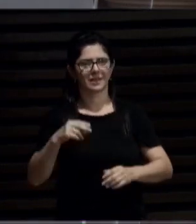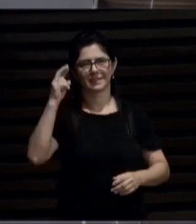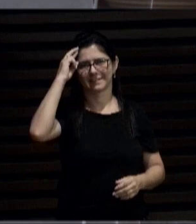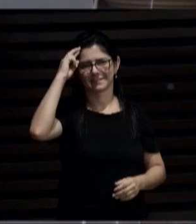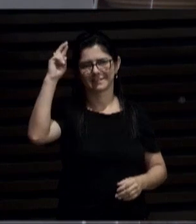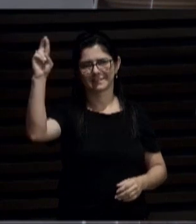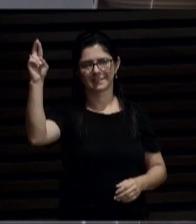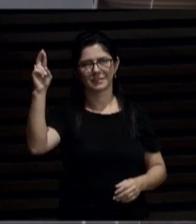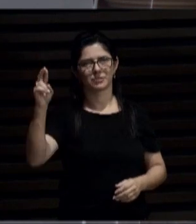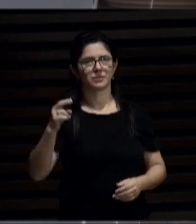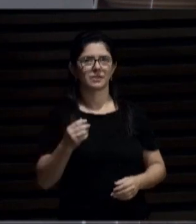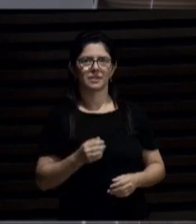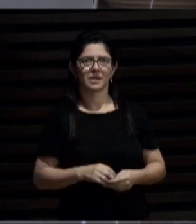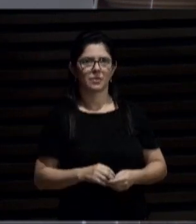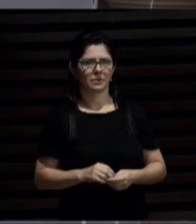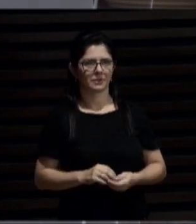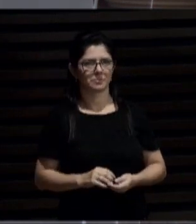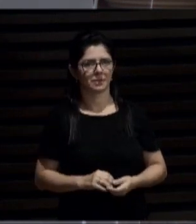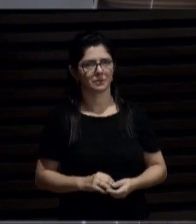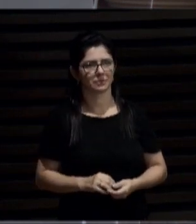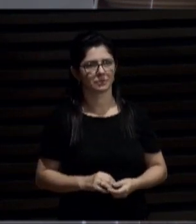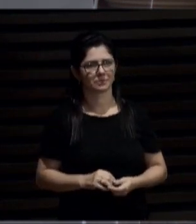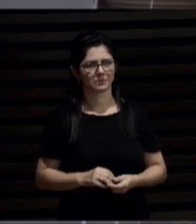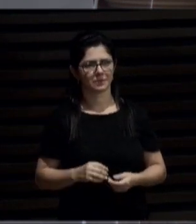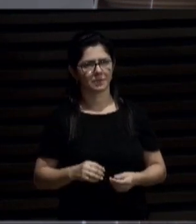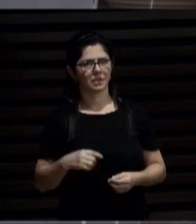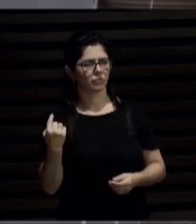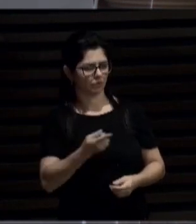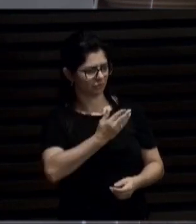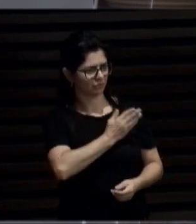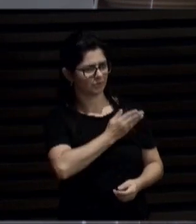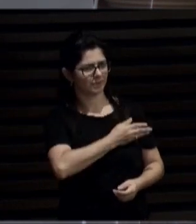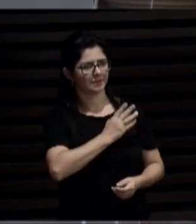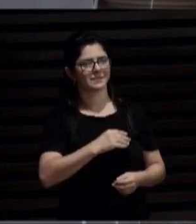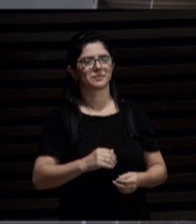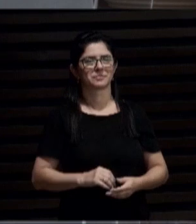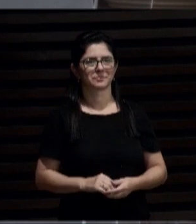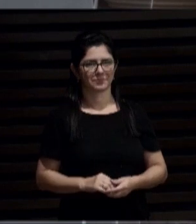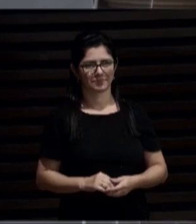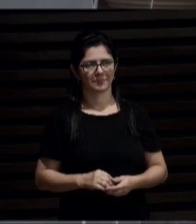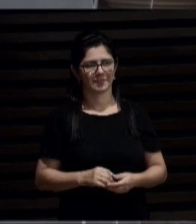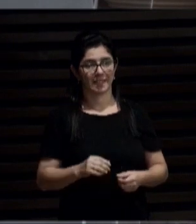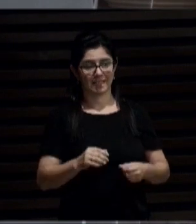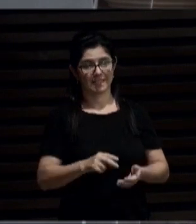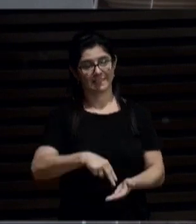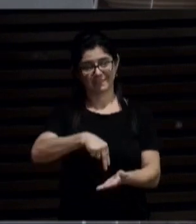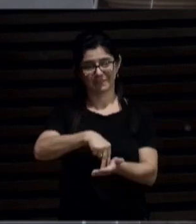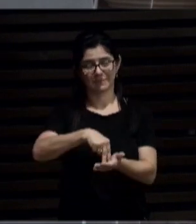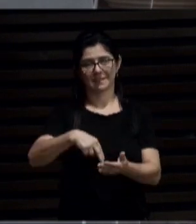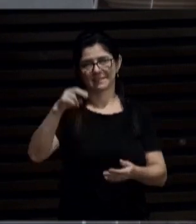alimento sólido da palavra de Deus em nossos corações. E não é para que nós fiquemos cheios e durante a semana